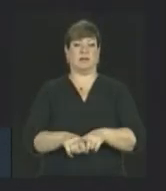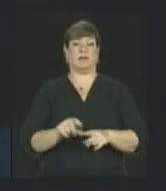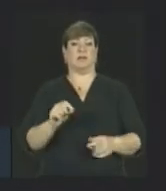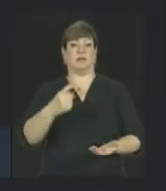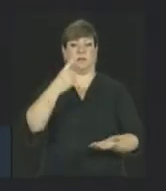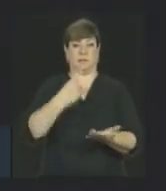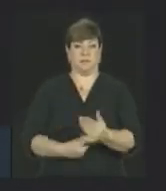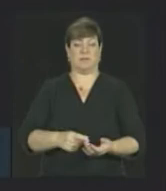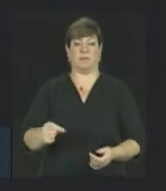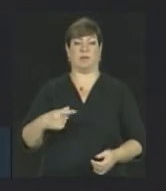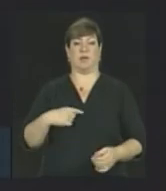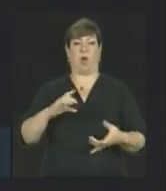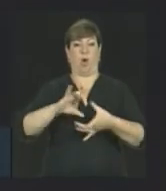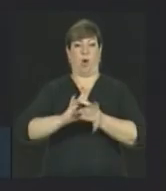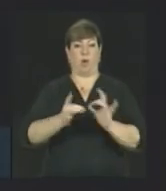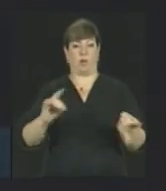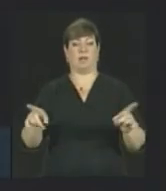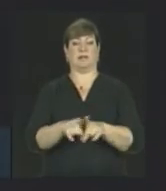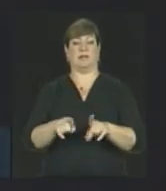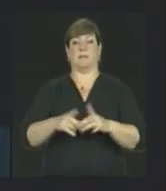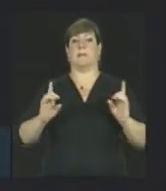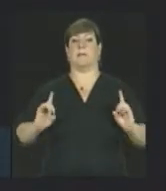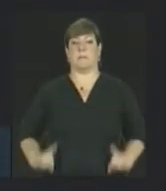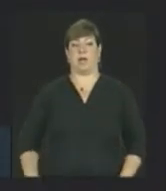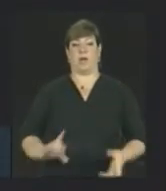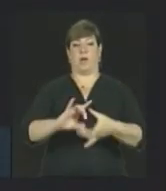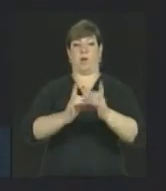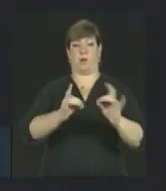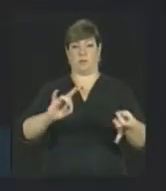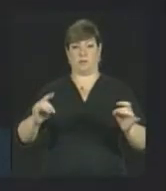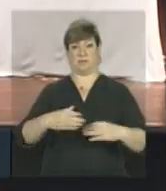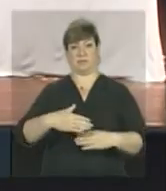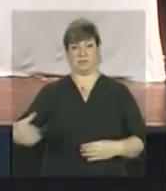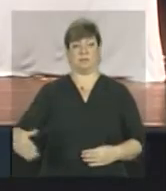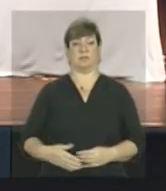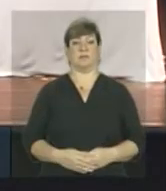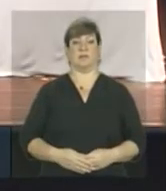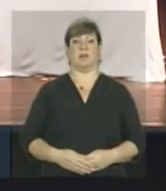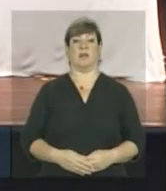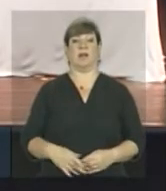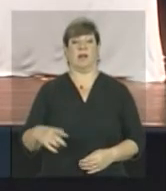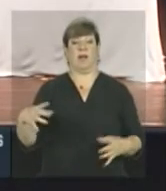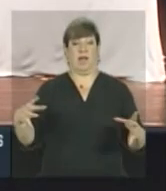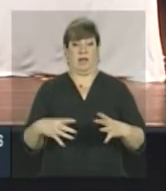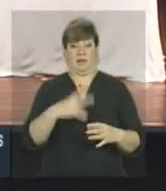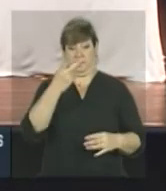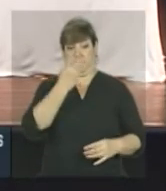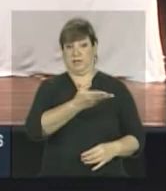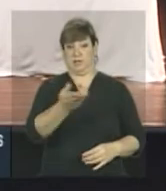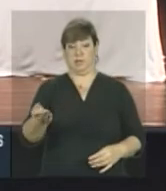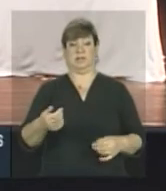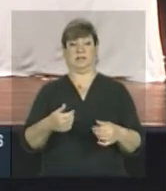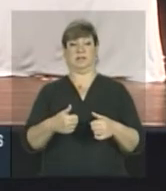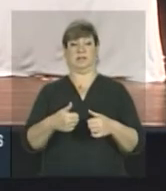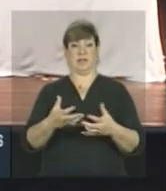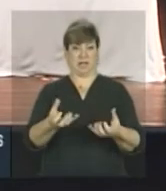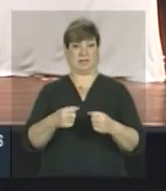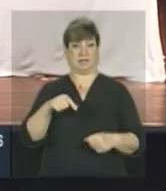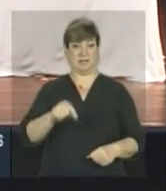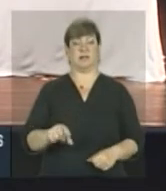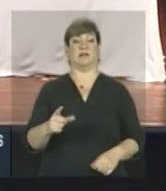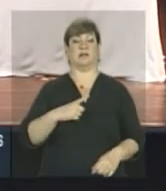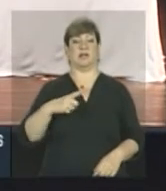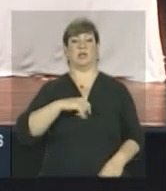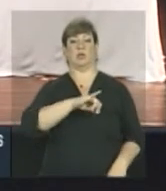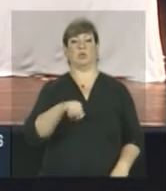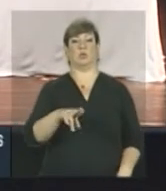e paralímpico. Entre os contemplados está o nosso, acabei de citar, o nosso judoca